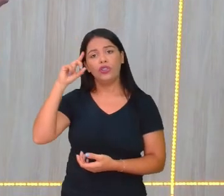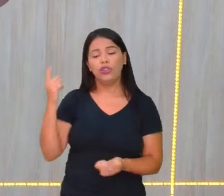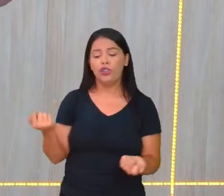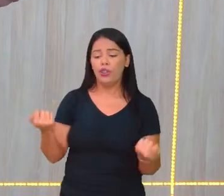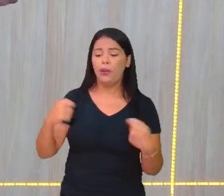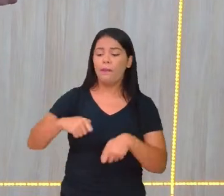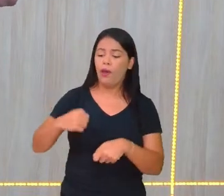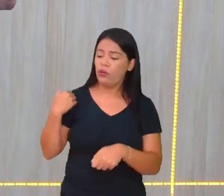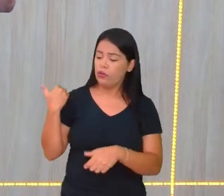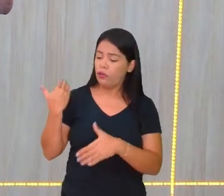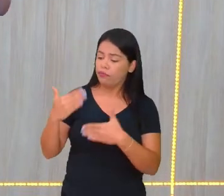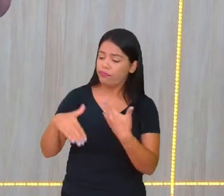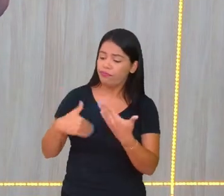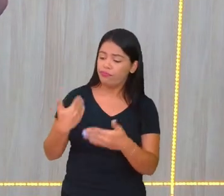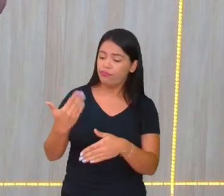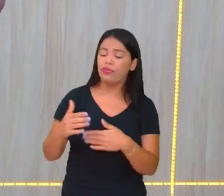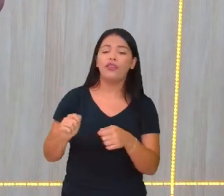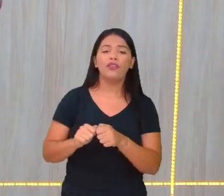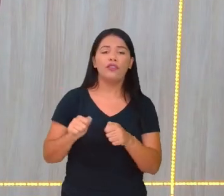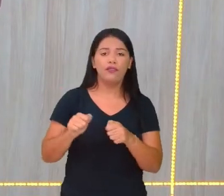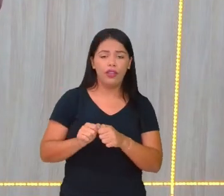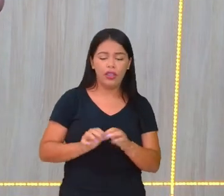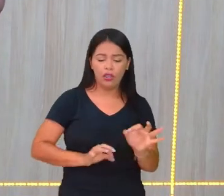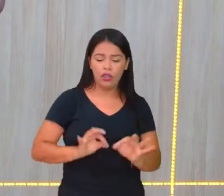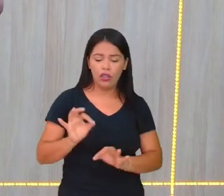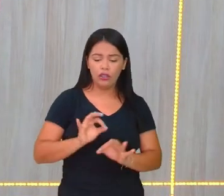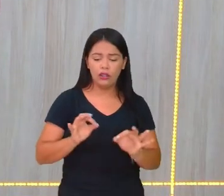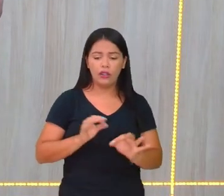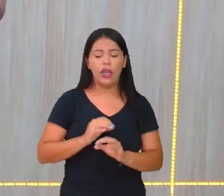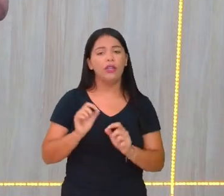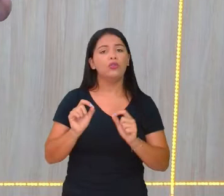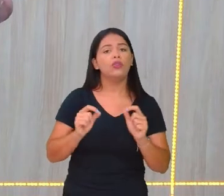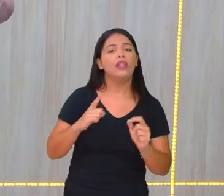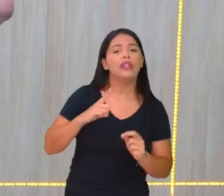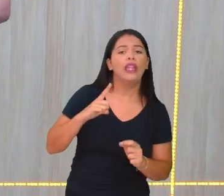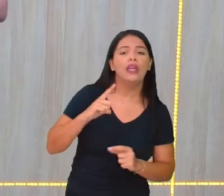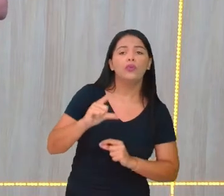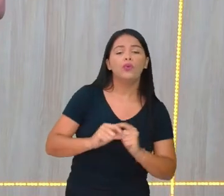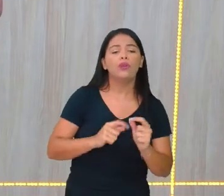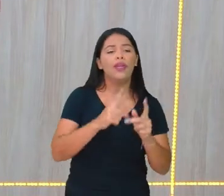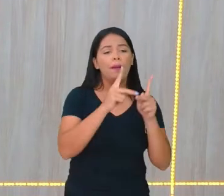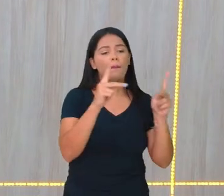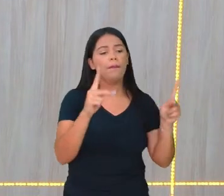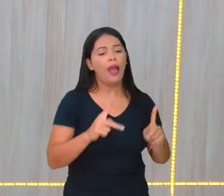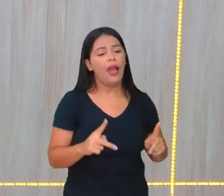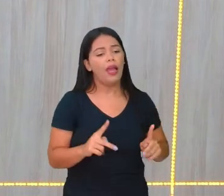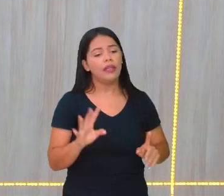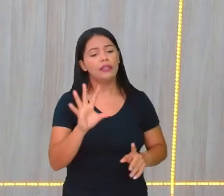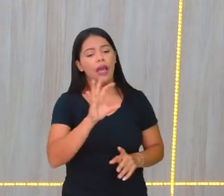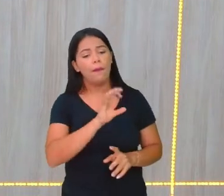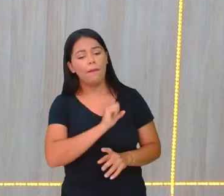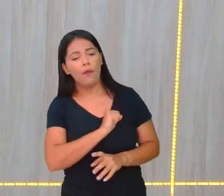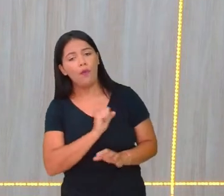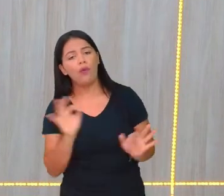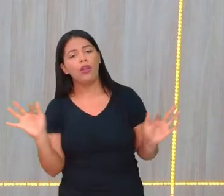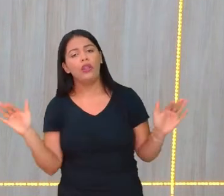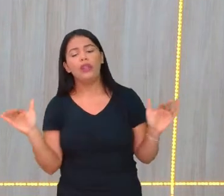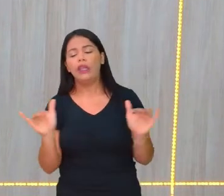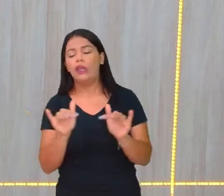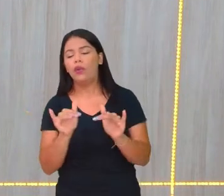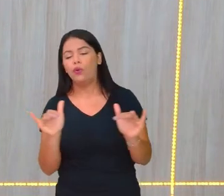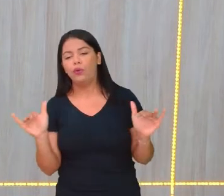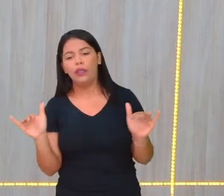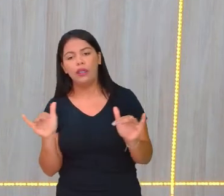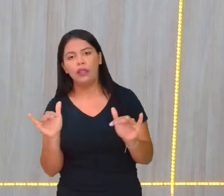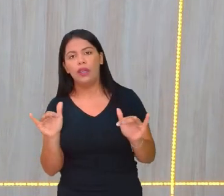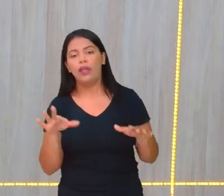é? Nos pilares de paz, amor, tranquilidade. Então, Luna Vitrolira traz